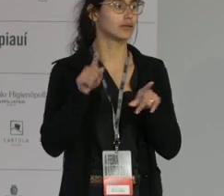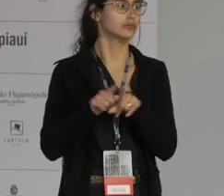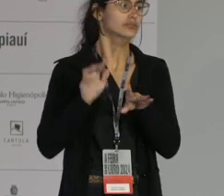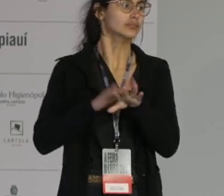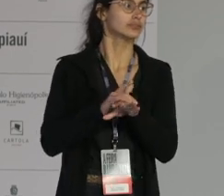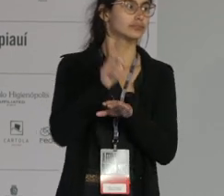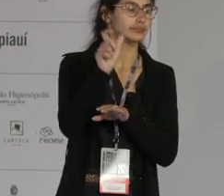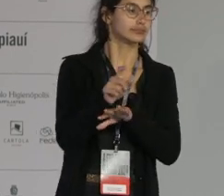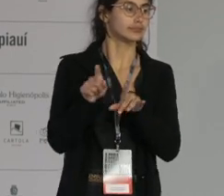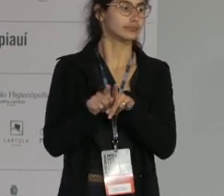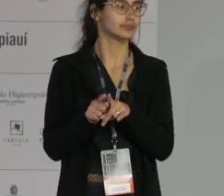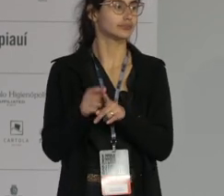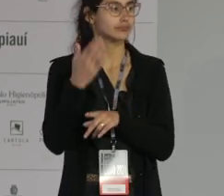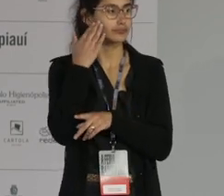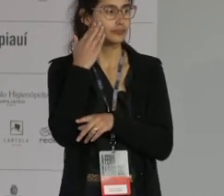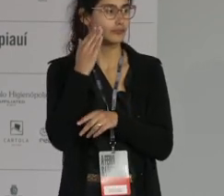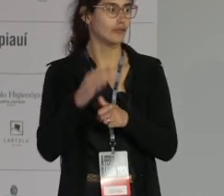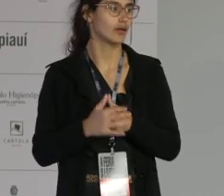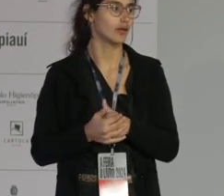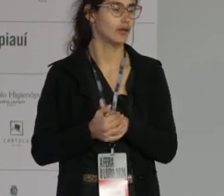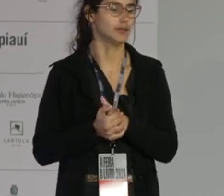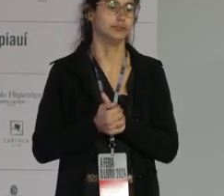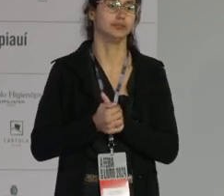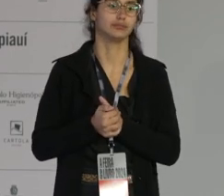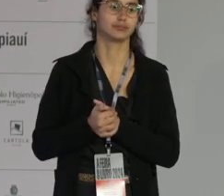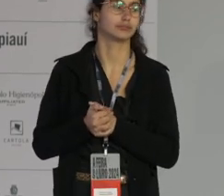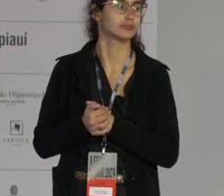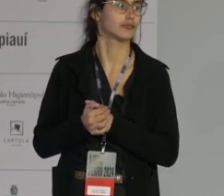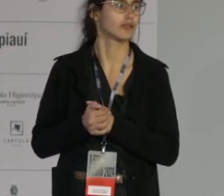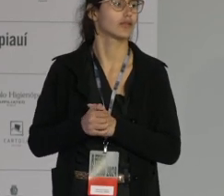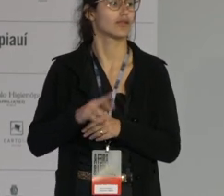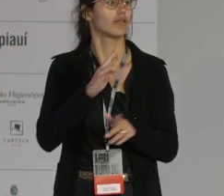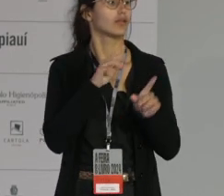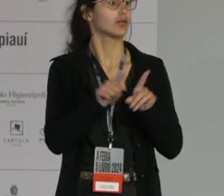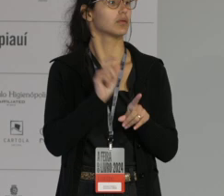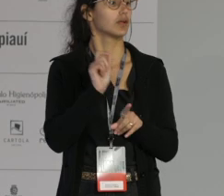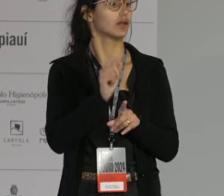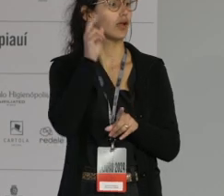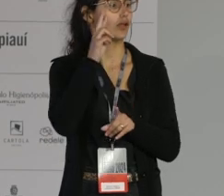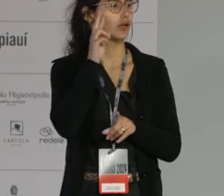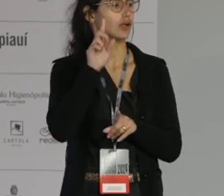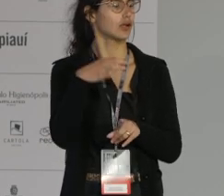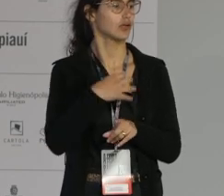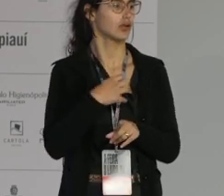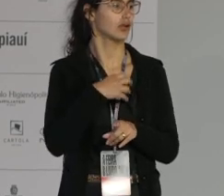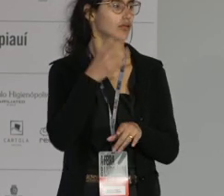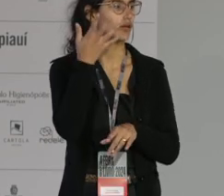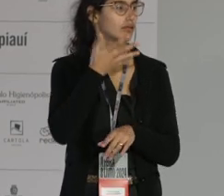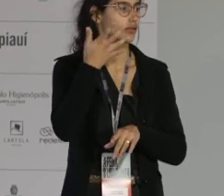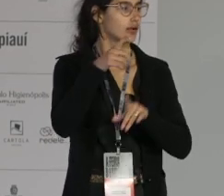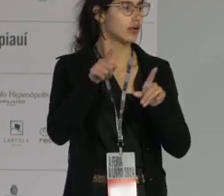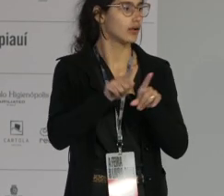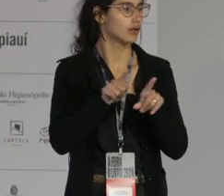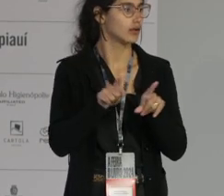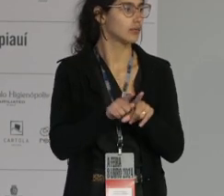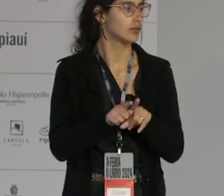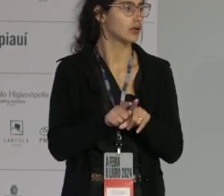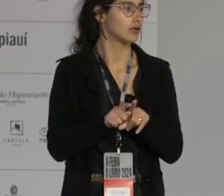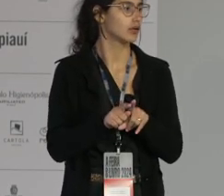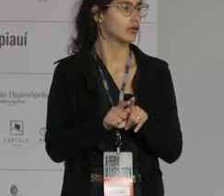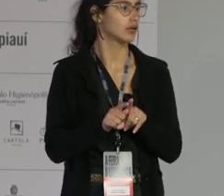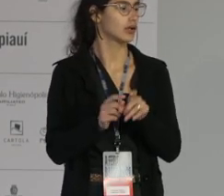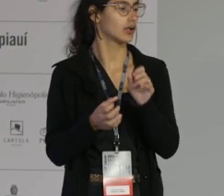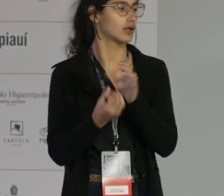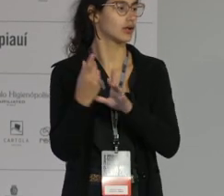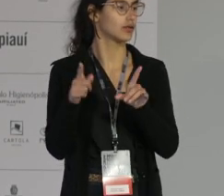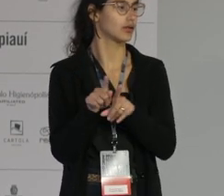olhar, sabe, alguém e daí resolver que a história dele é essa e você vai falar. E daí, na ficção,